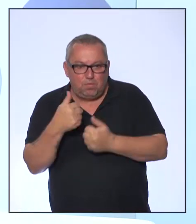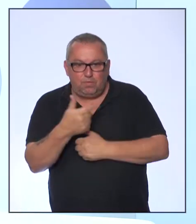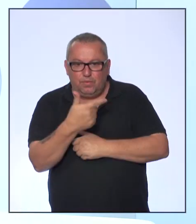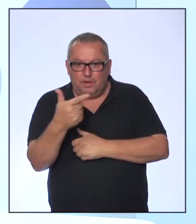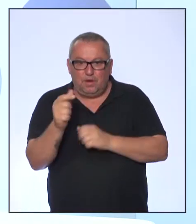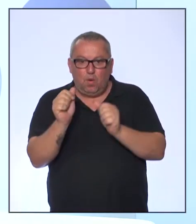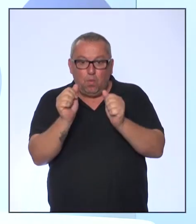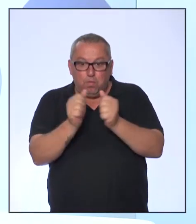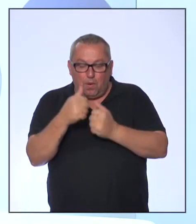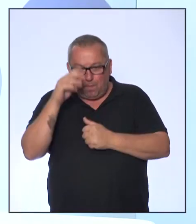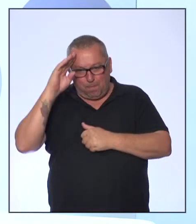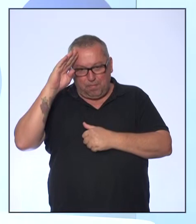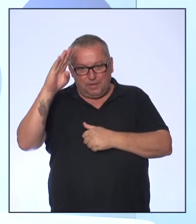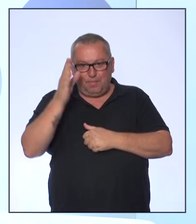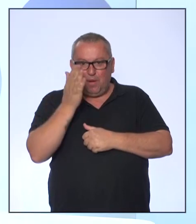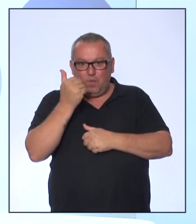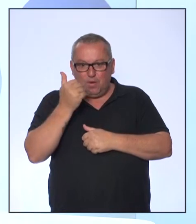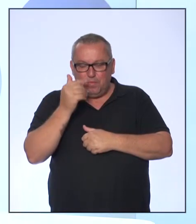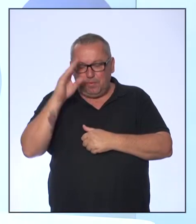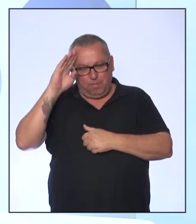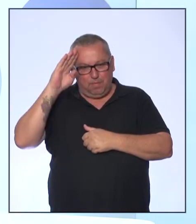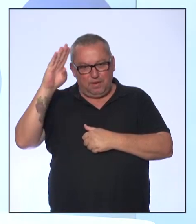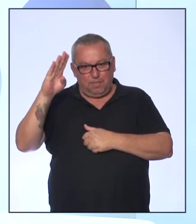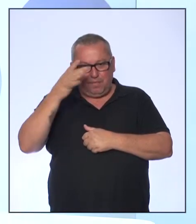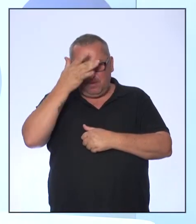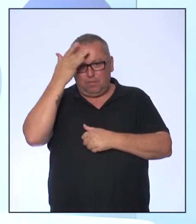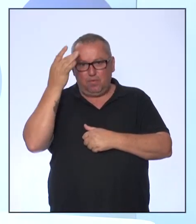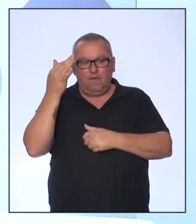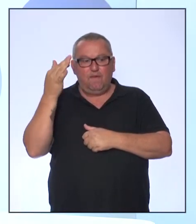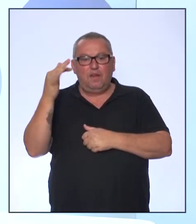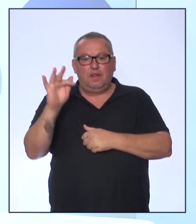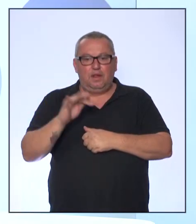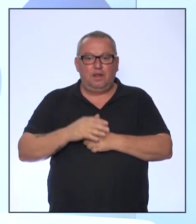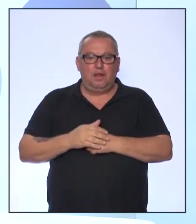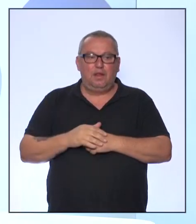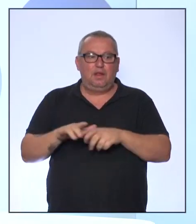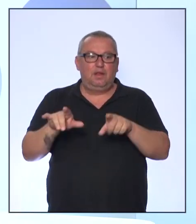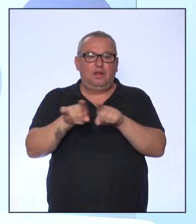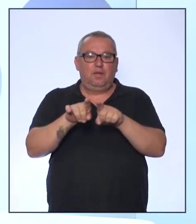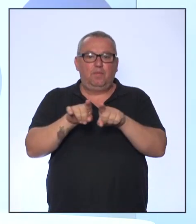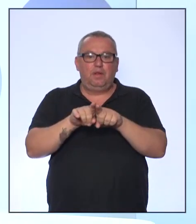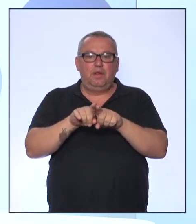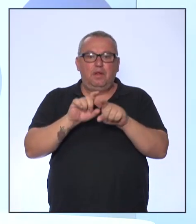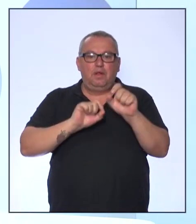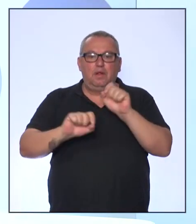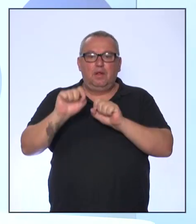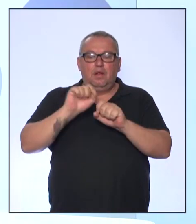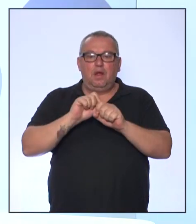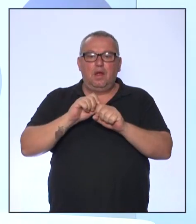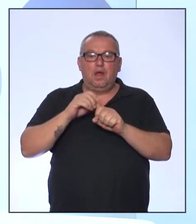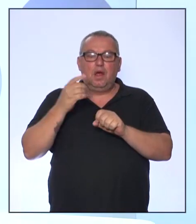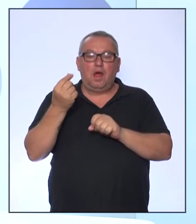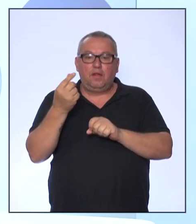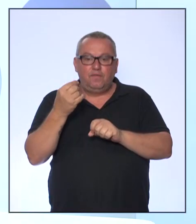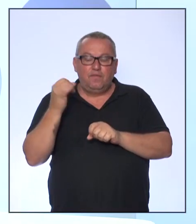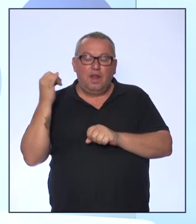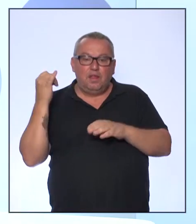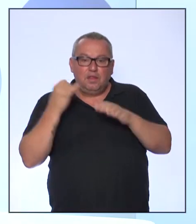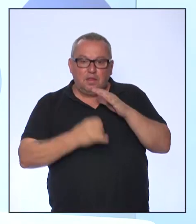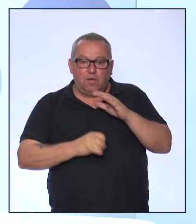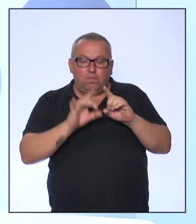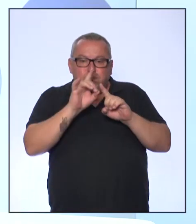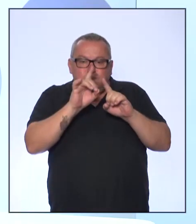era o produto principal, era o alimento principal dos franceses, né? E a inflação na França,